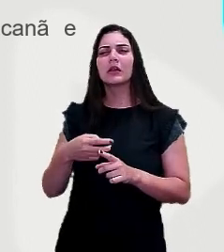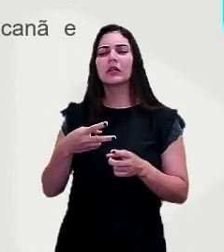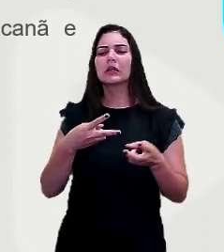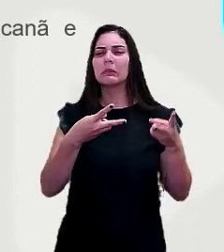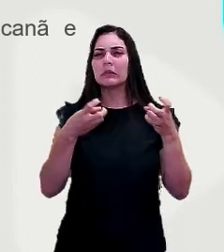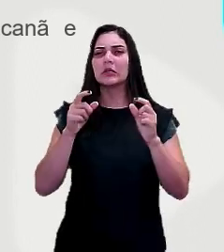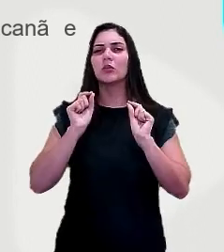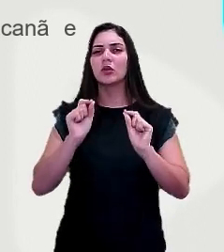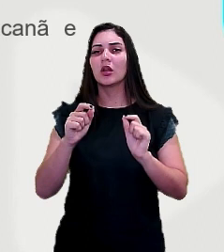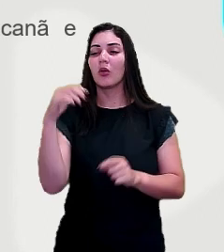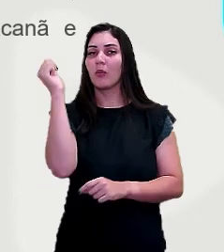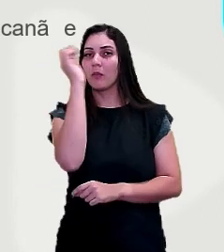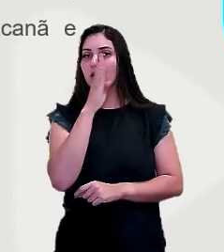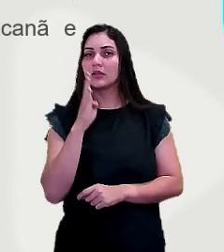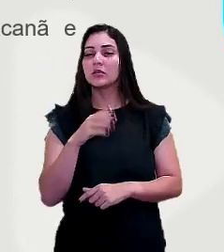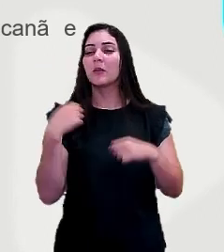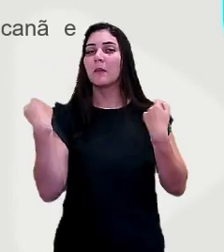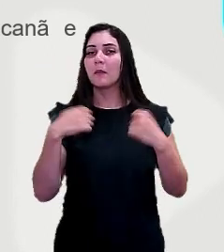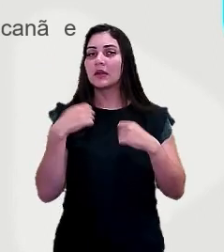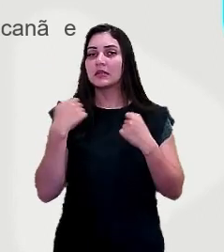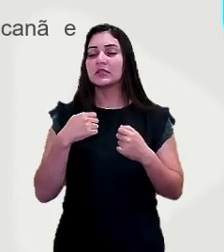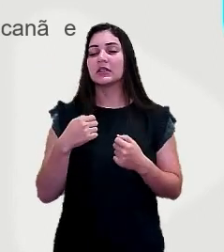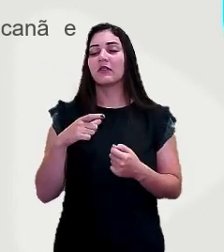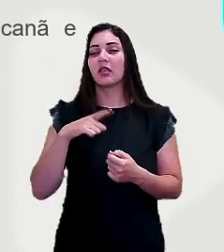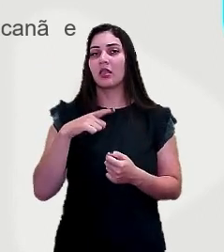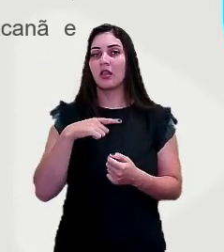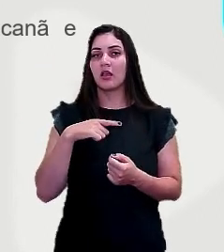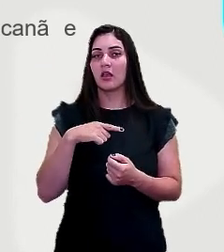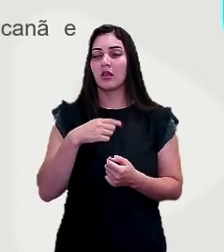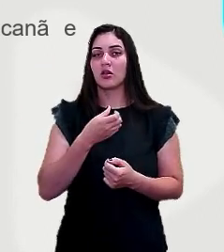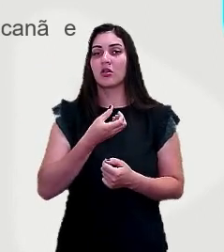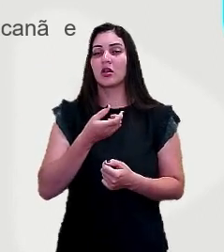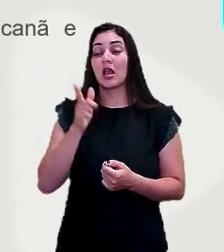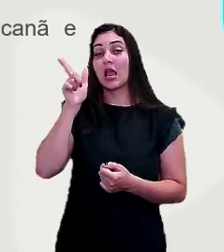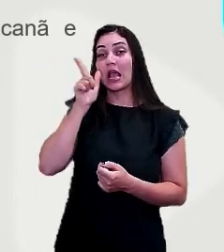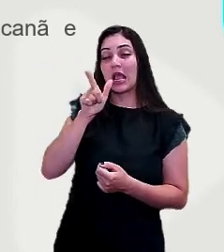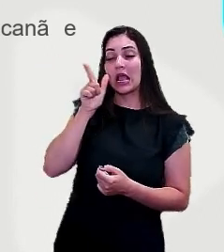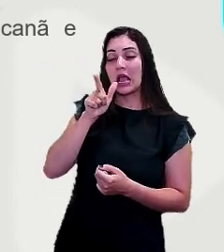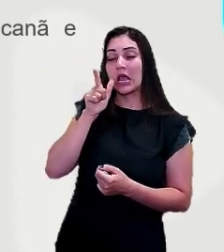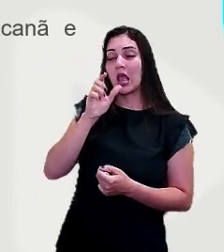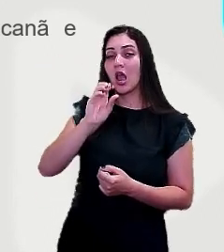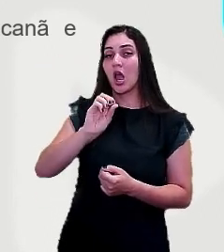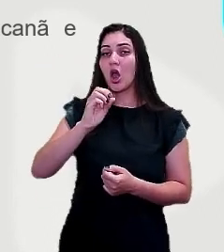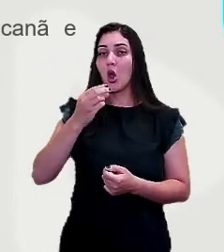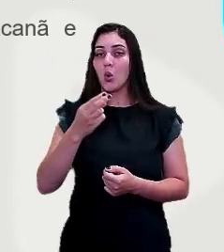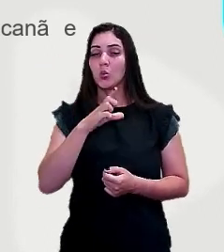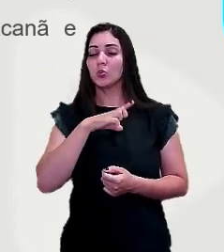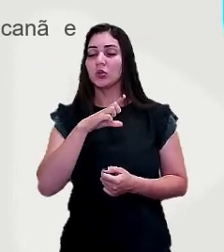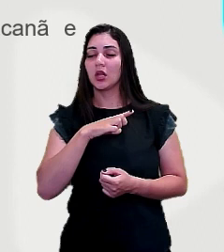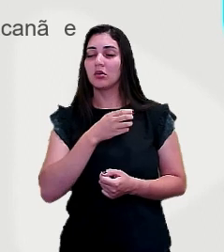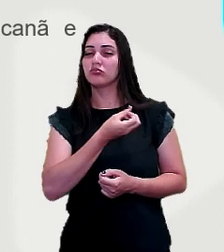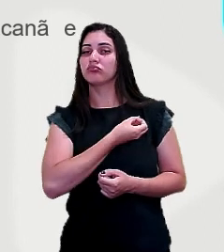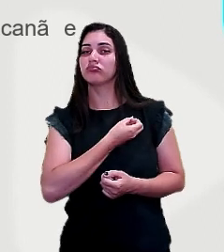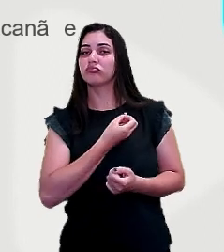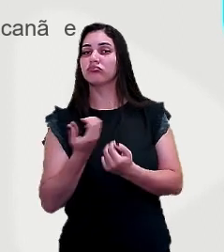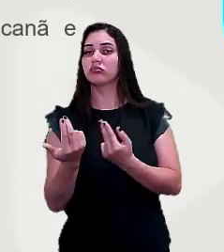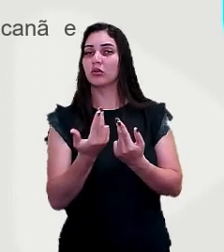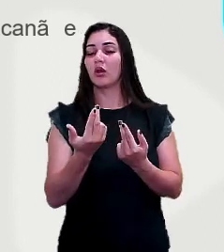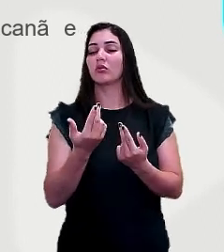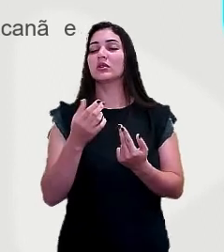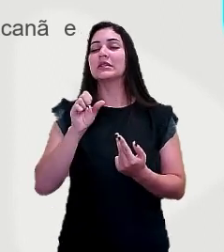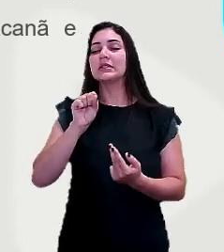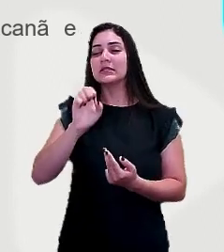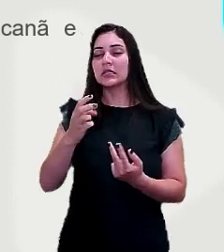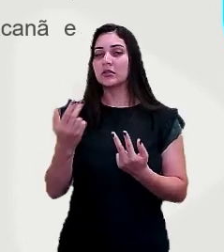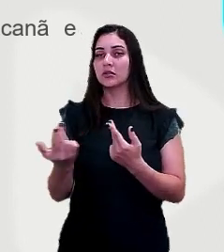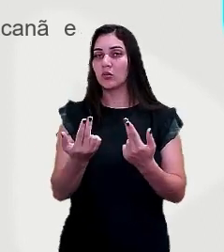precisava de um empate. Desculpa, ele precisava ganhar ou empatar. Se ele empatasse, ele era campeão.